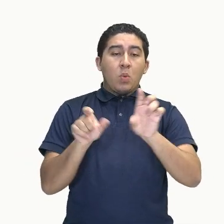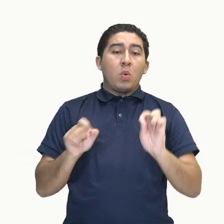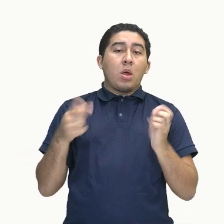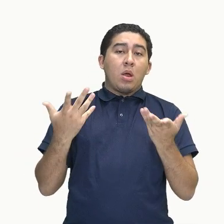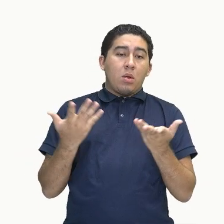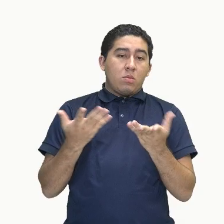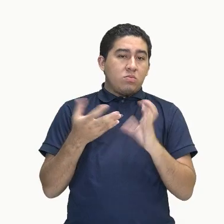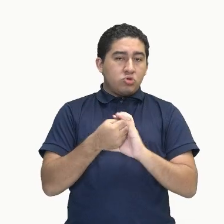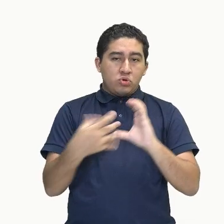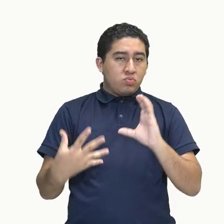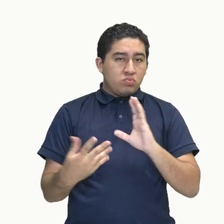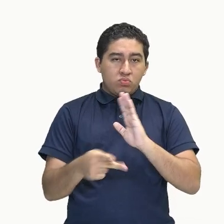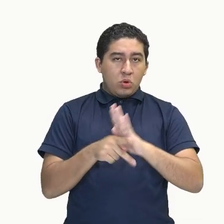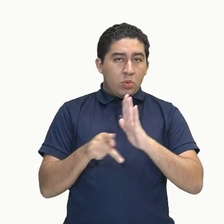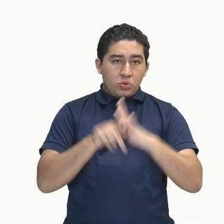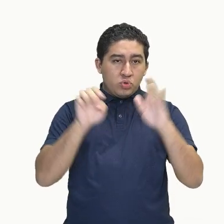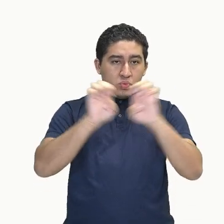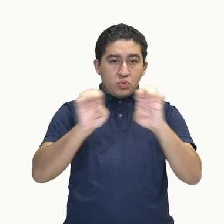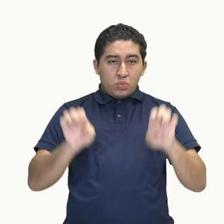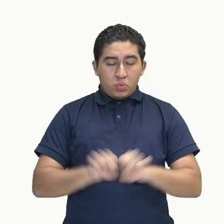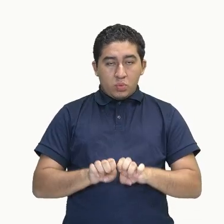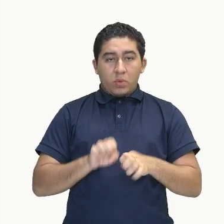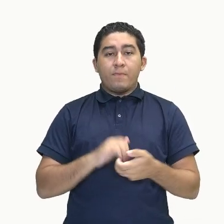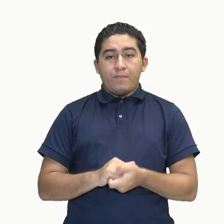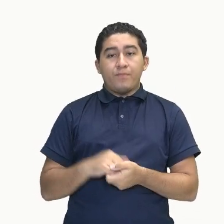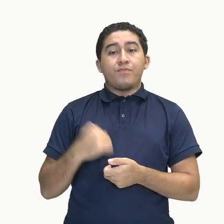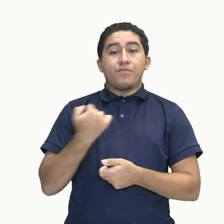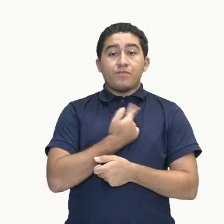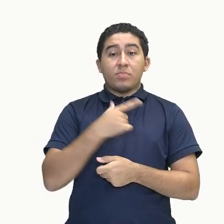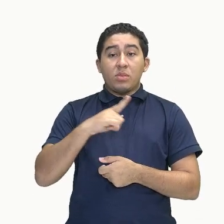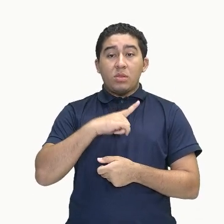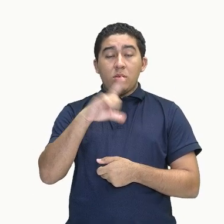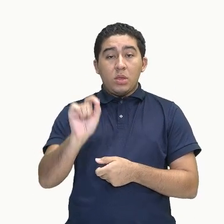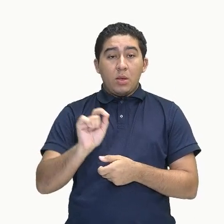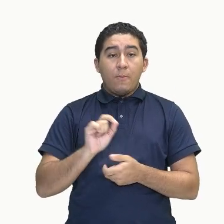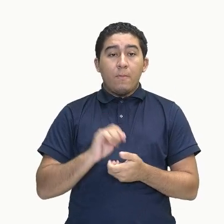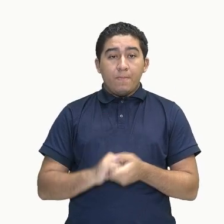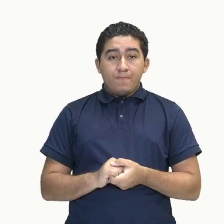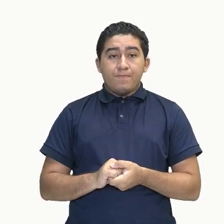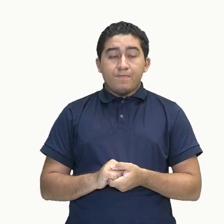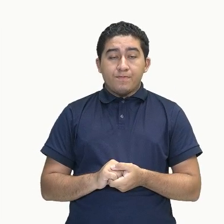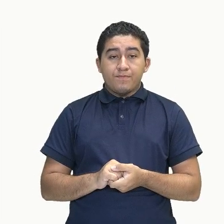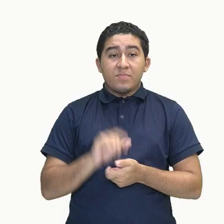composta. E aí nós temos que cada esfera, ela possui